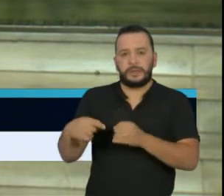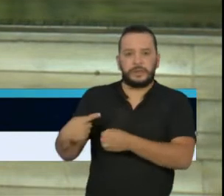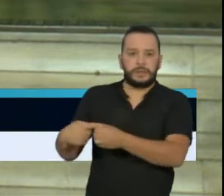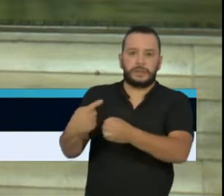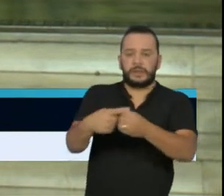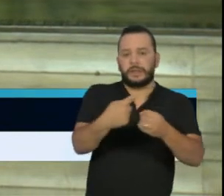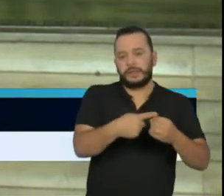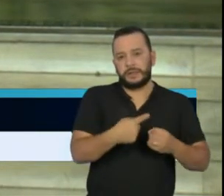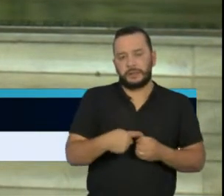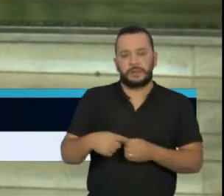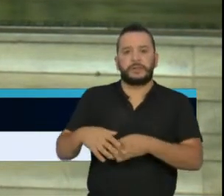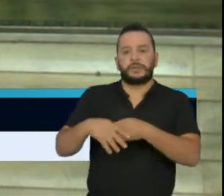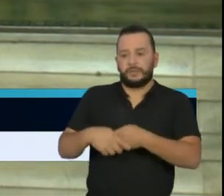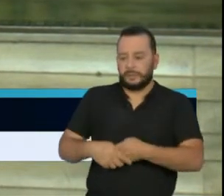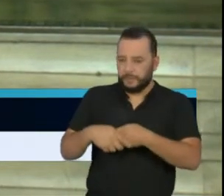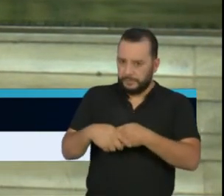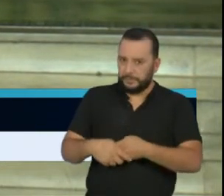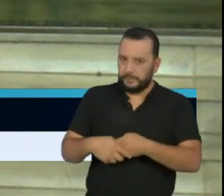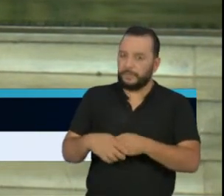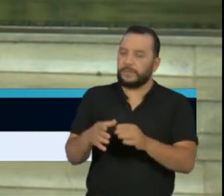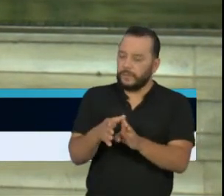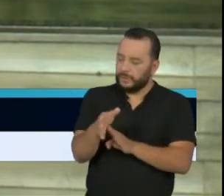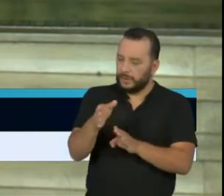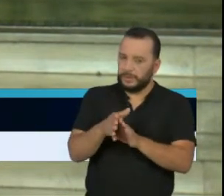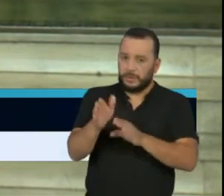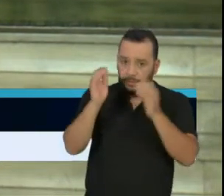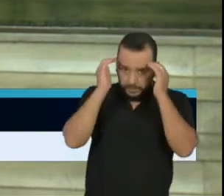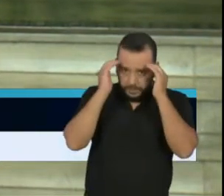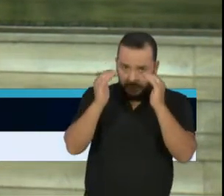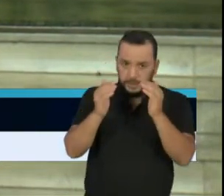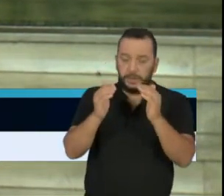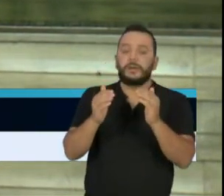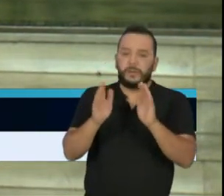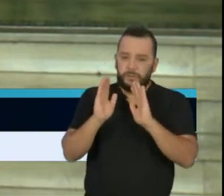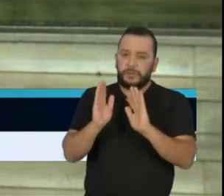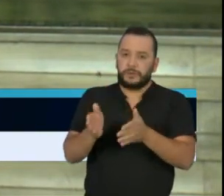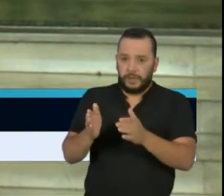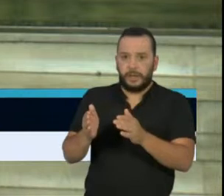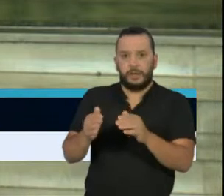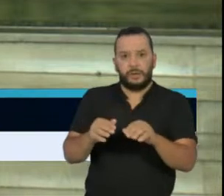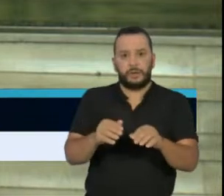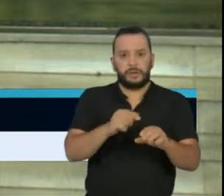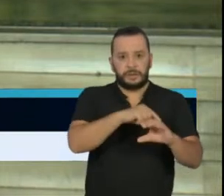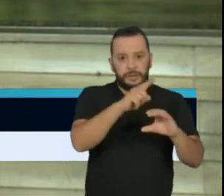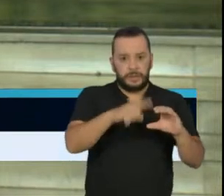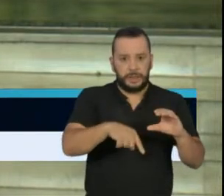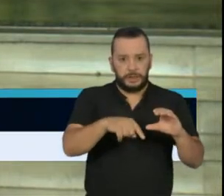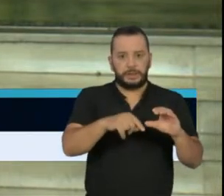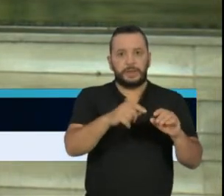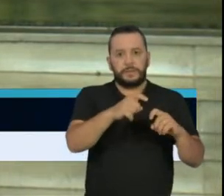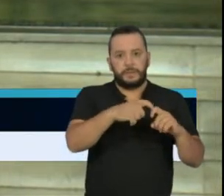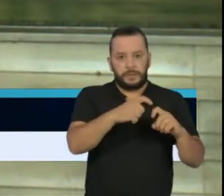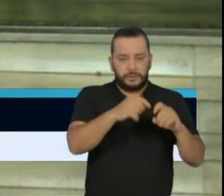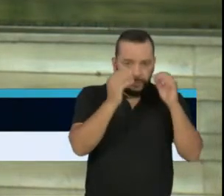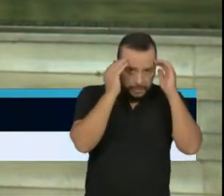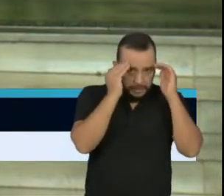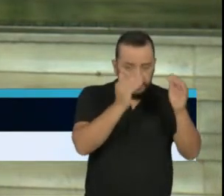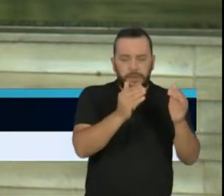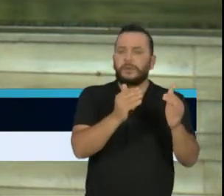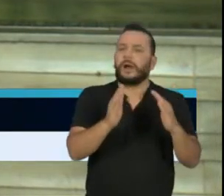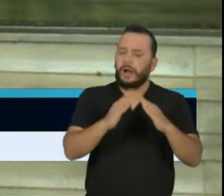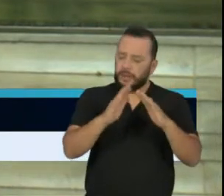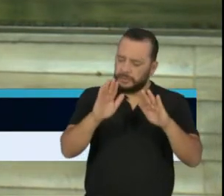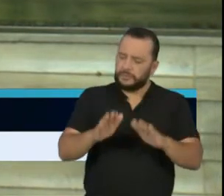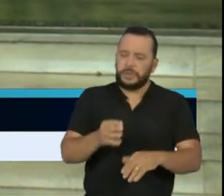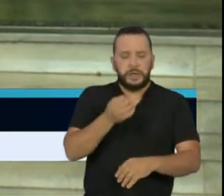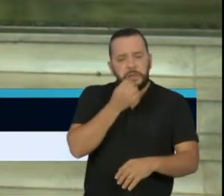seguido a nossa orientação, a orientação da saúde, da ciência, de permanecerem em casa. Vocês estão ajudando a salvar